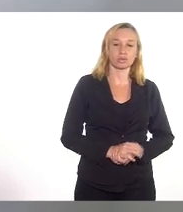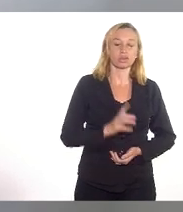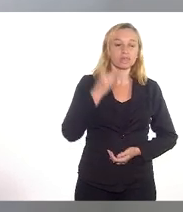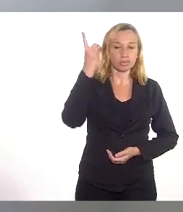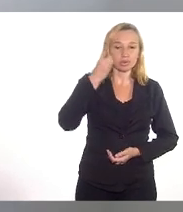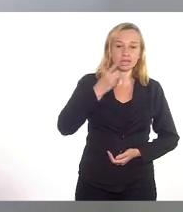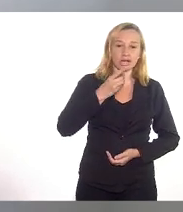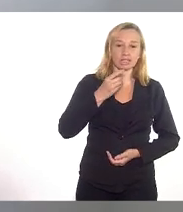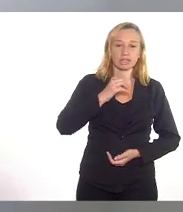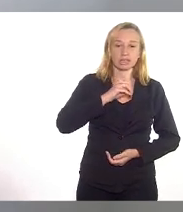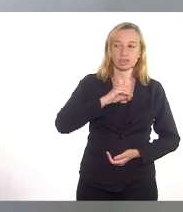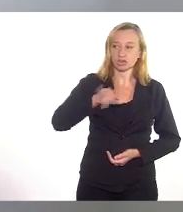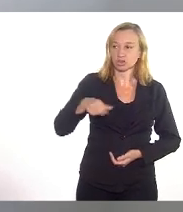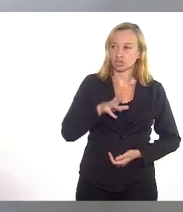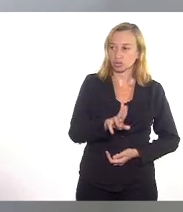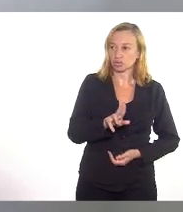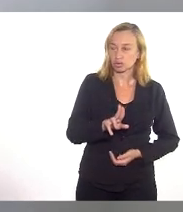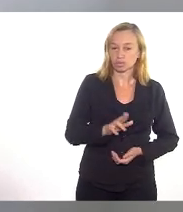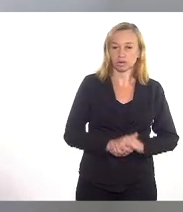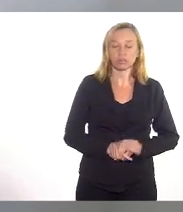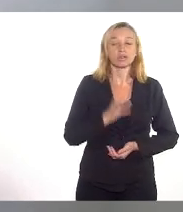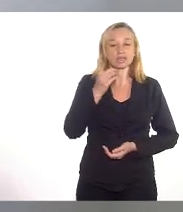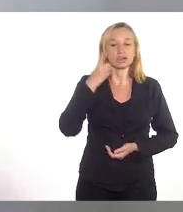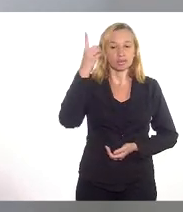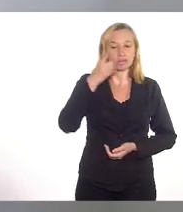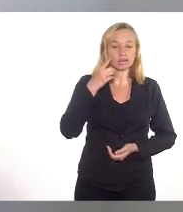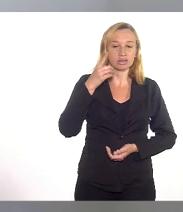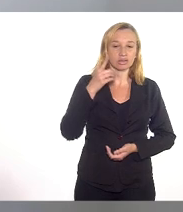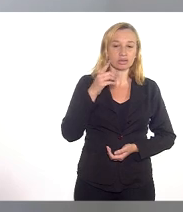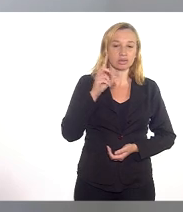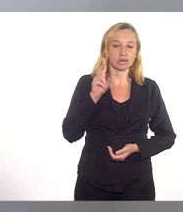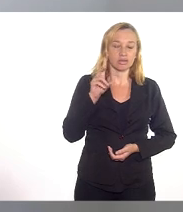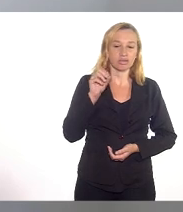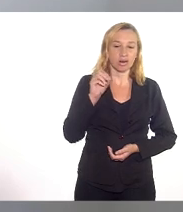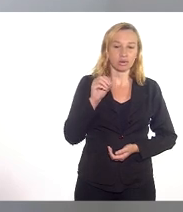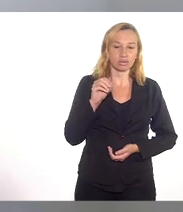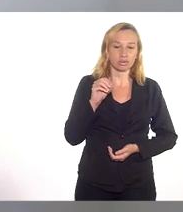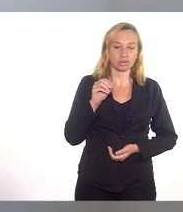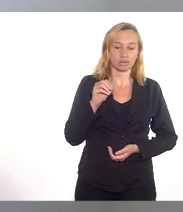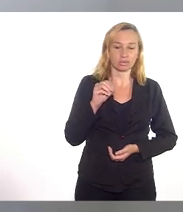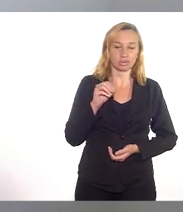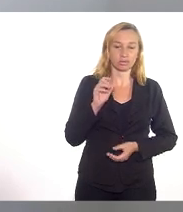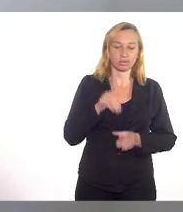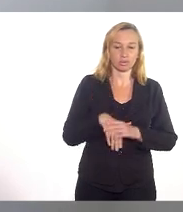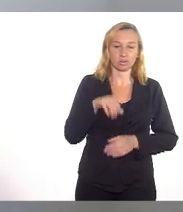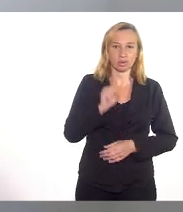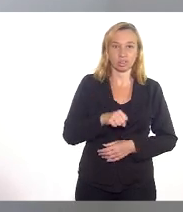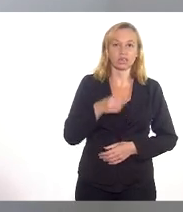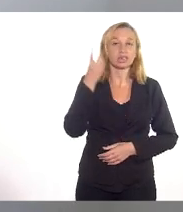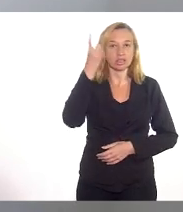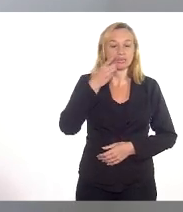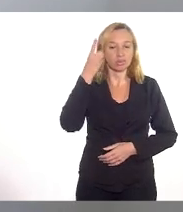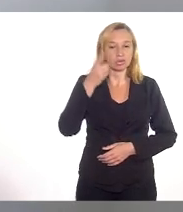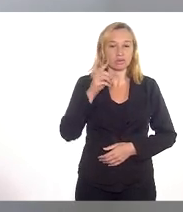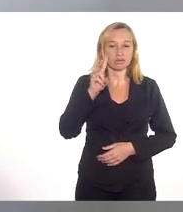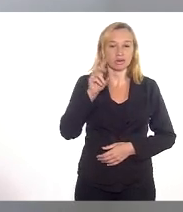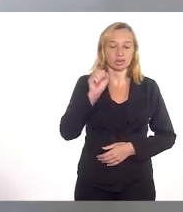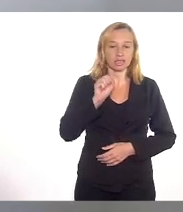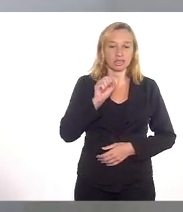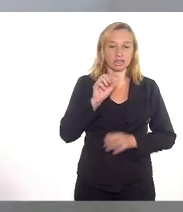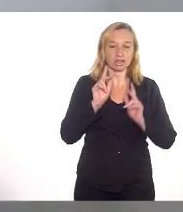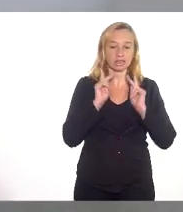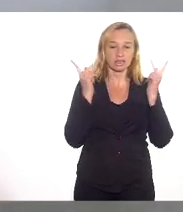Deputada Tia Ju. Deputado Valdo Ceasa votou sim. Deputado Valdeci da Saúde